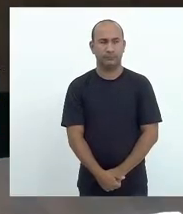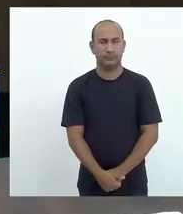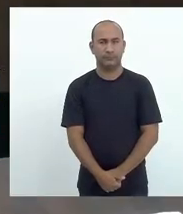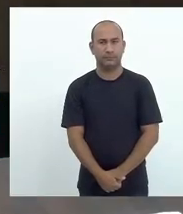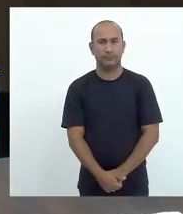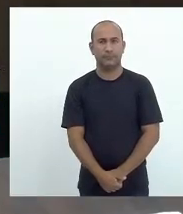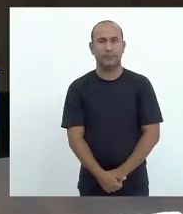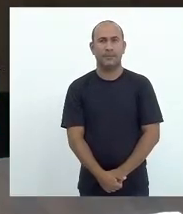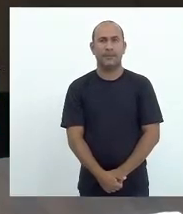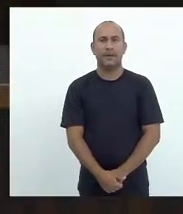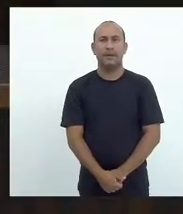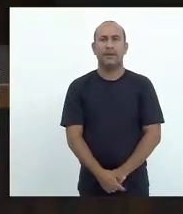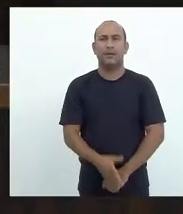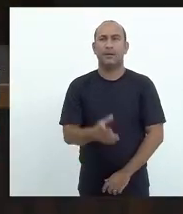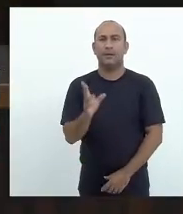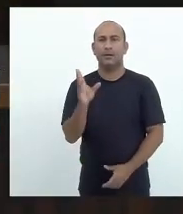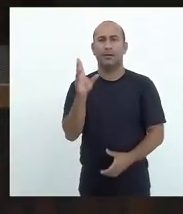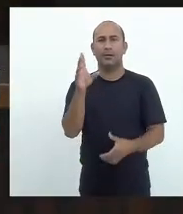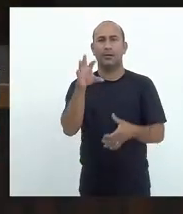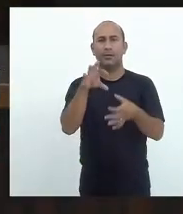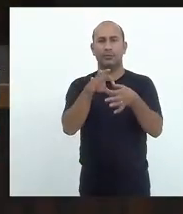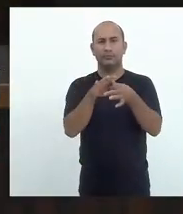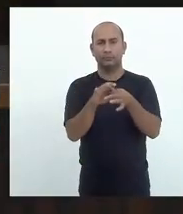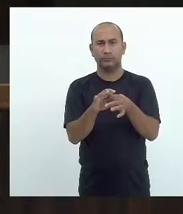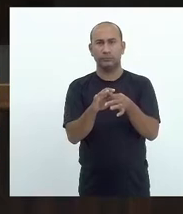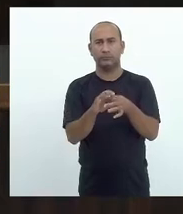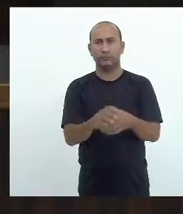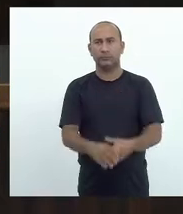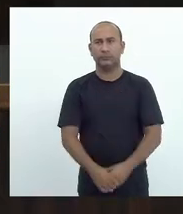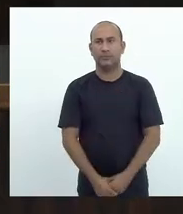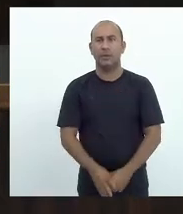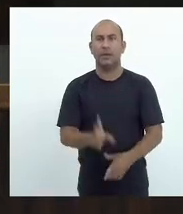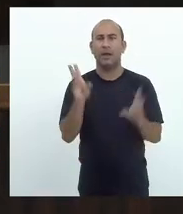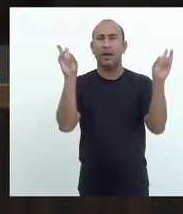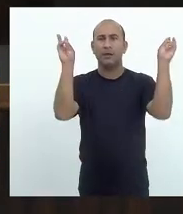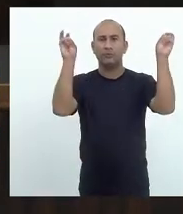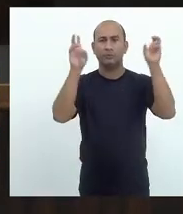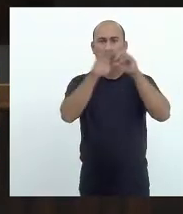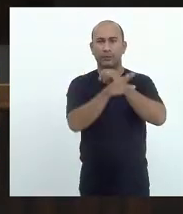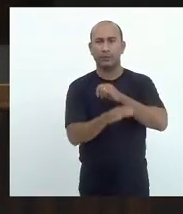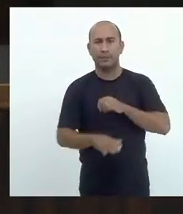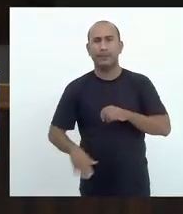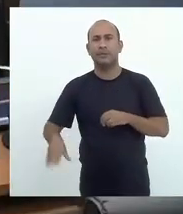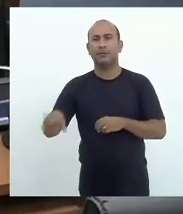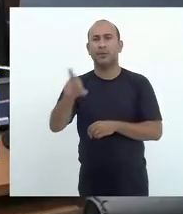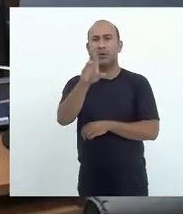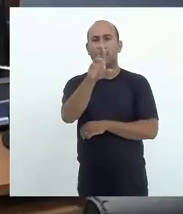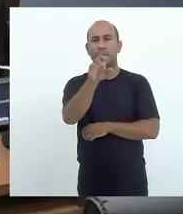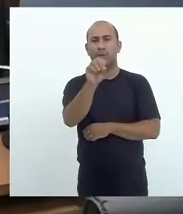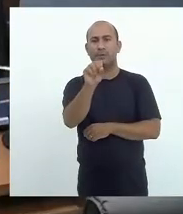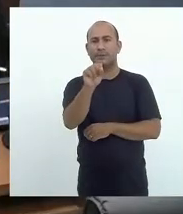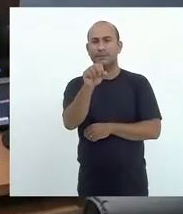Constitucionalidade com emenda, senhor presidente. Pelo assunto, assuntos da criança, deputada Rosane Félix.